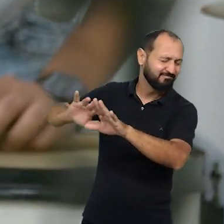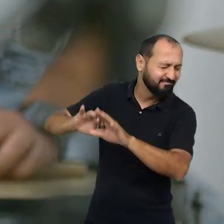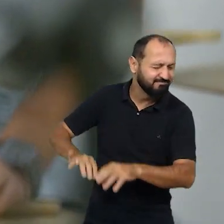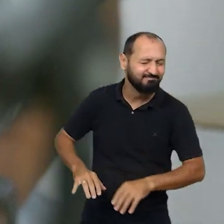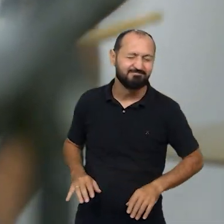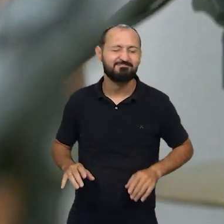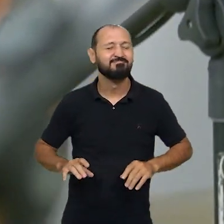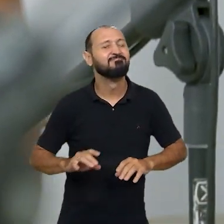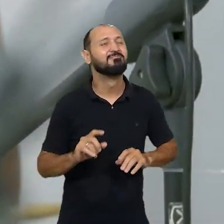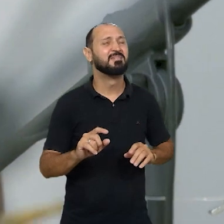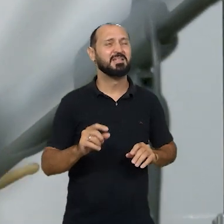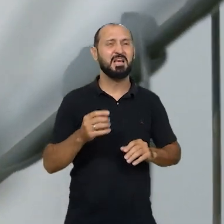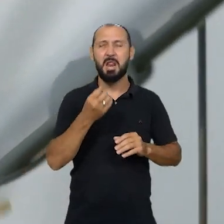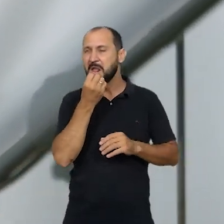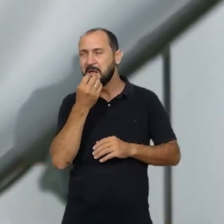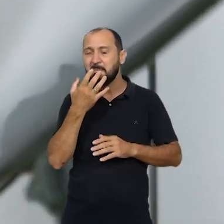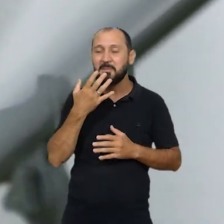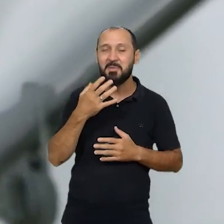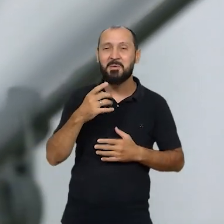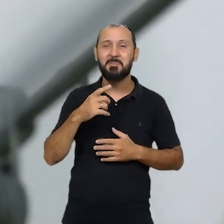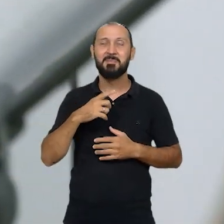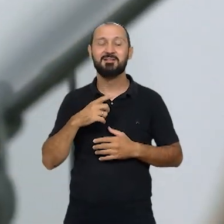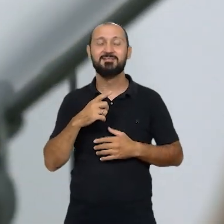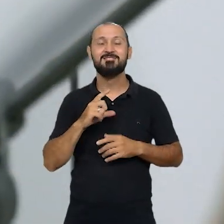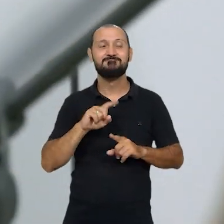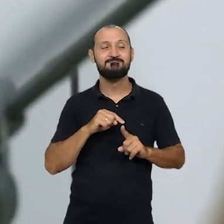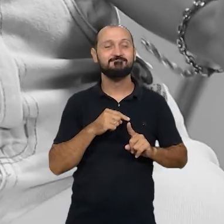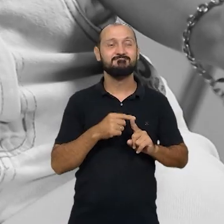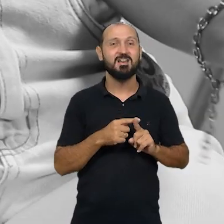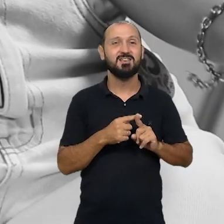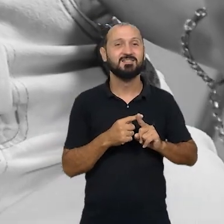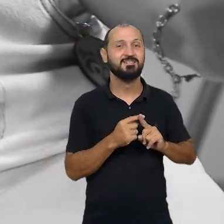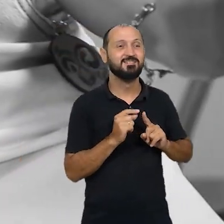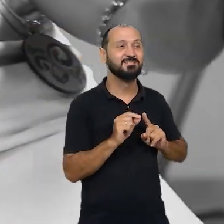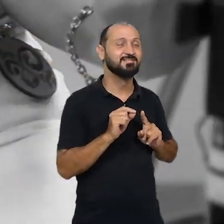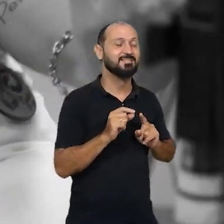A real da realidade que me trouxe aqui.